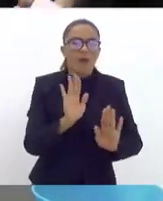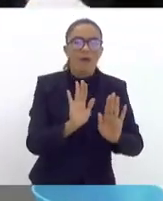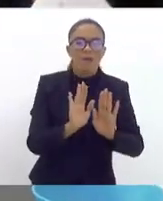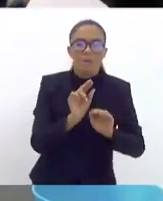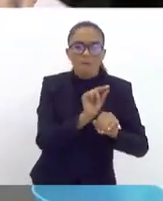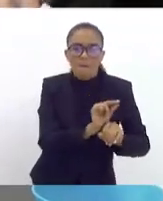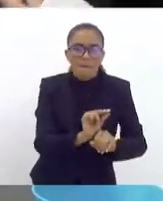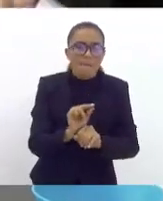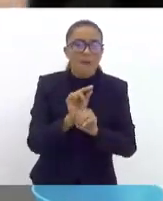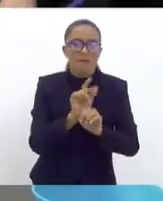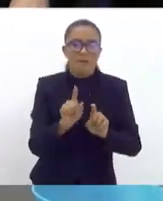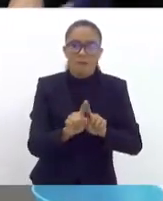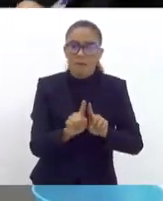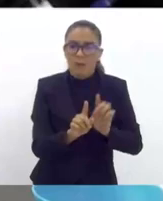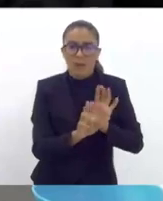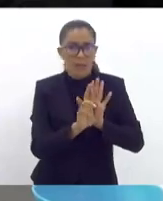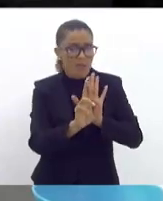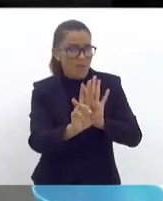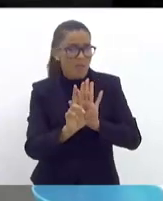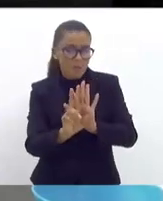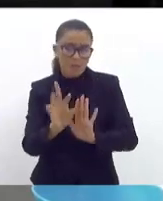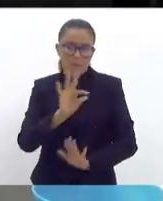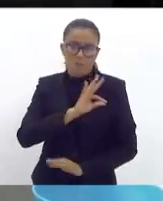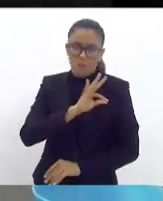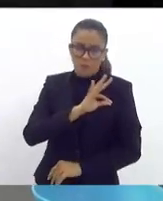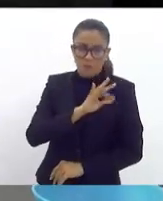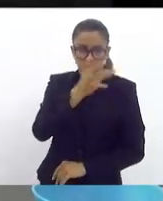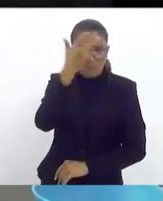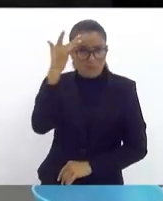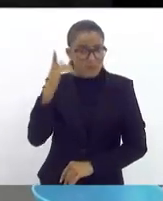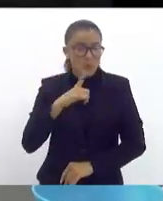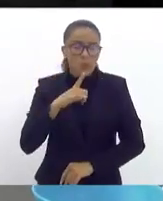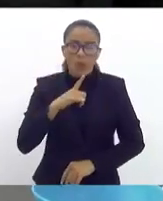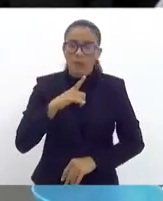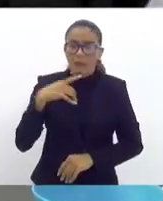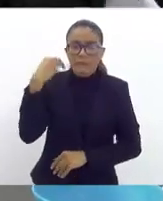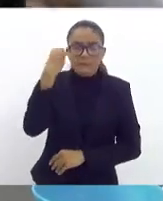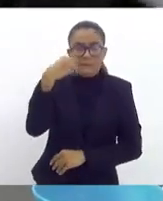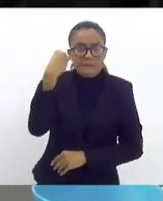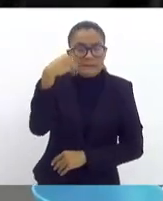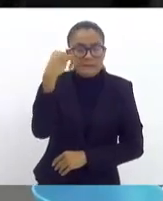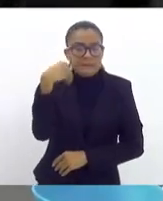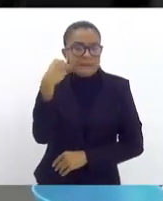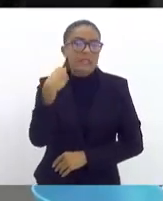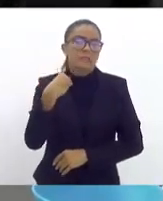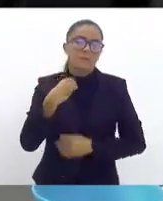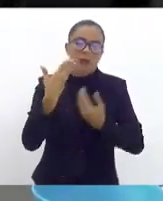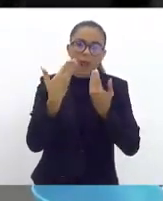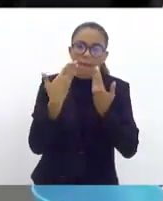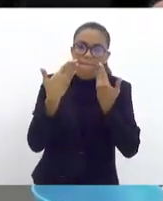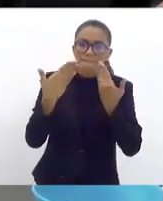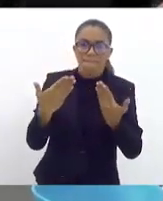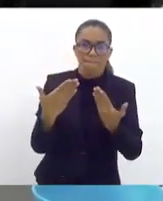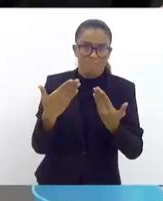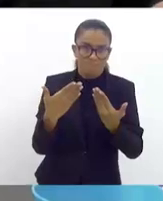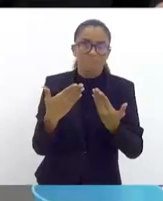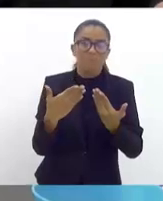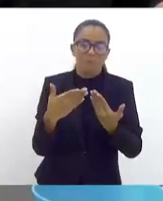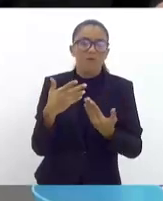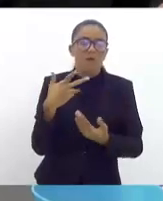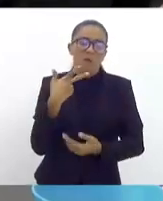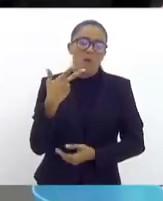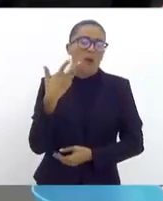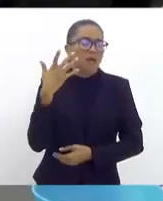representações das polícias gente que tem acúmulo nesse debate para também falar sobre o tema chuchu